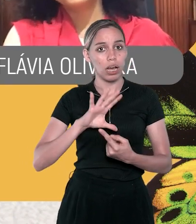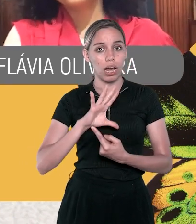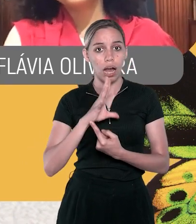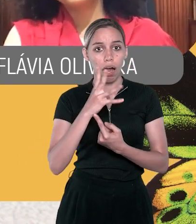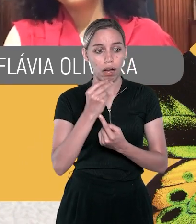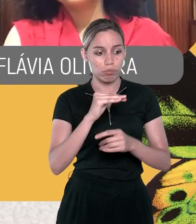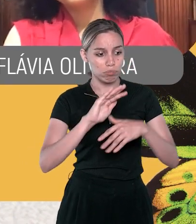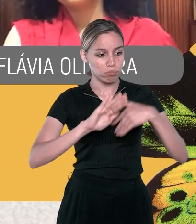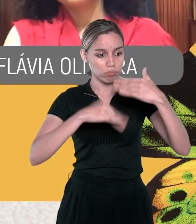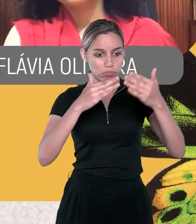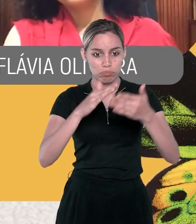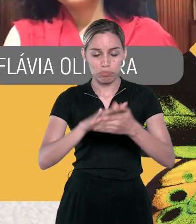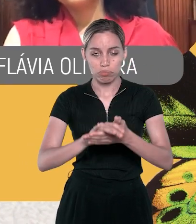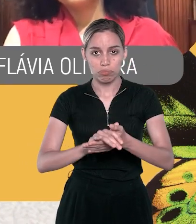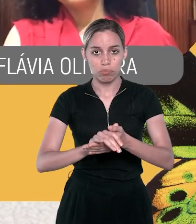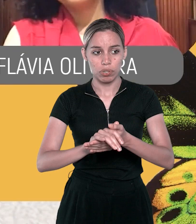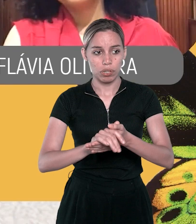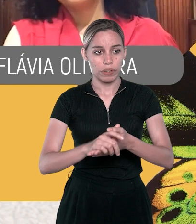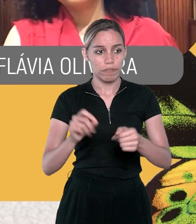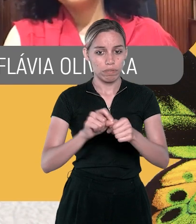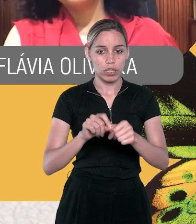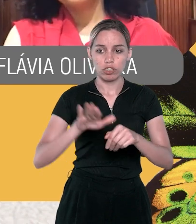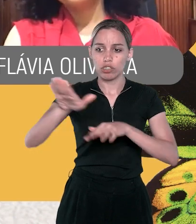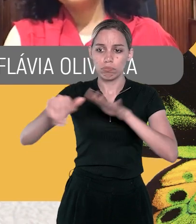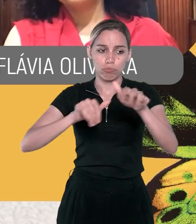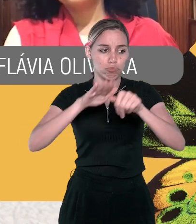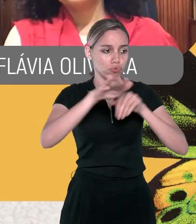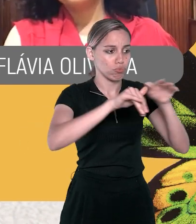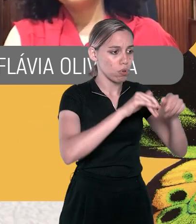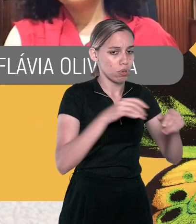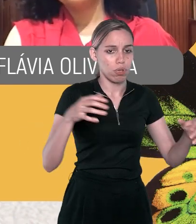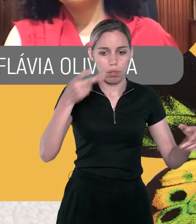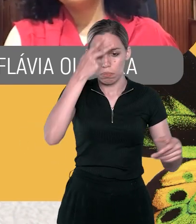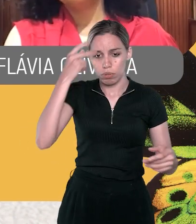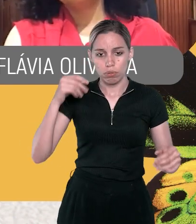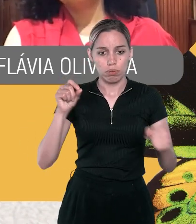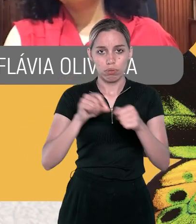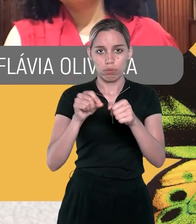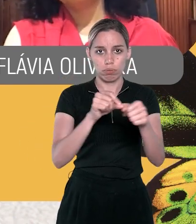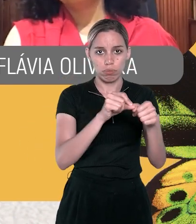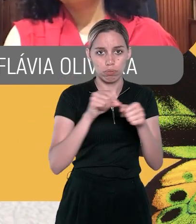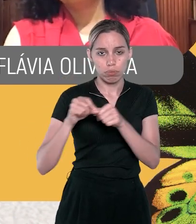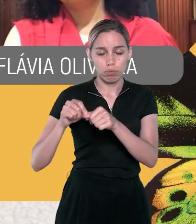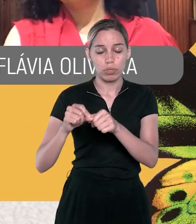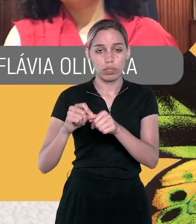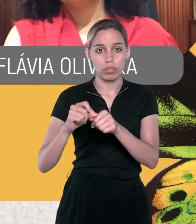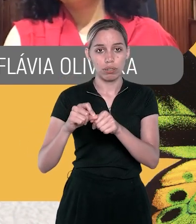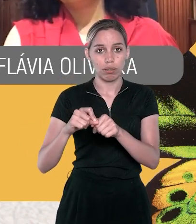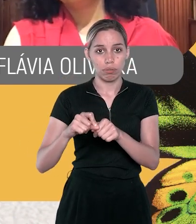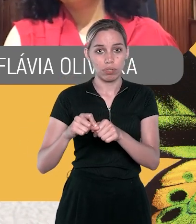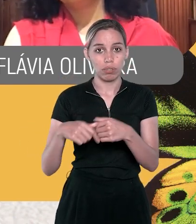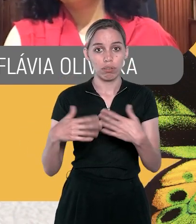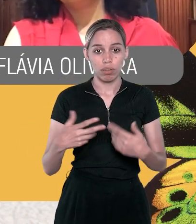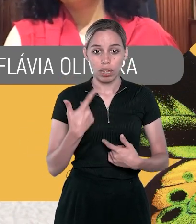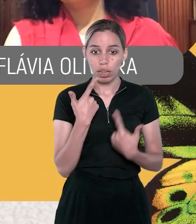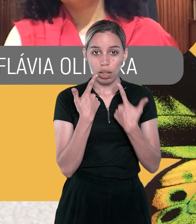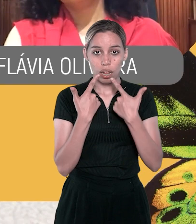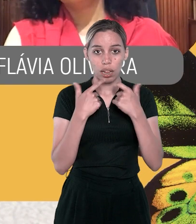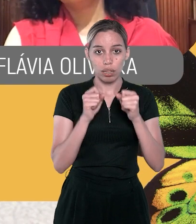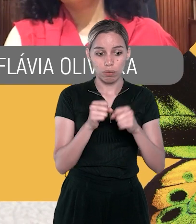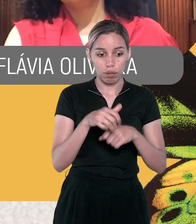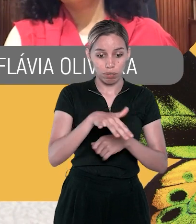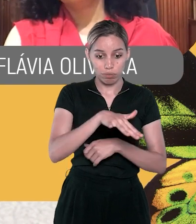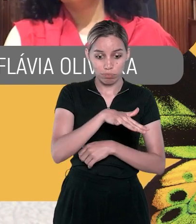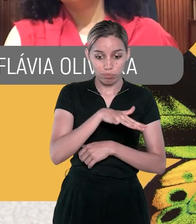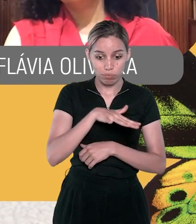de integrar pessoas ao seu redor, e essa linguagem vem dessa referência, desse